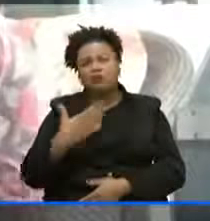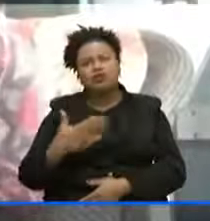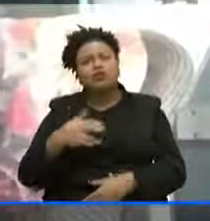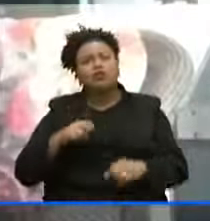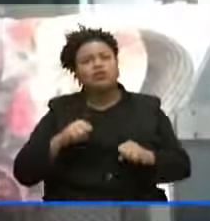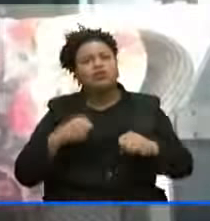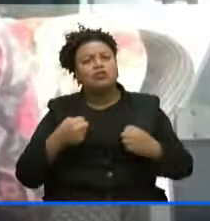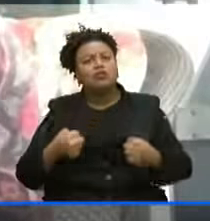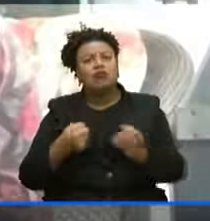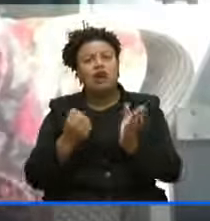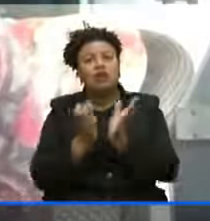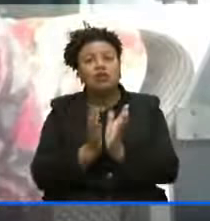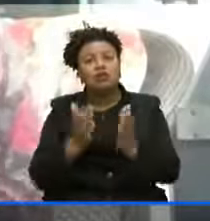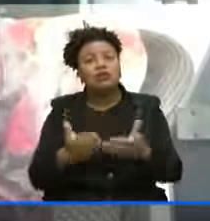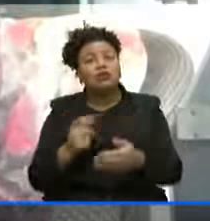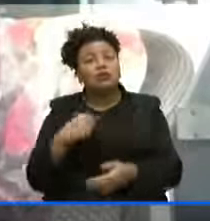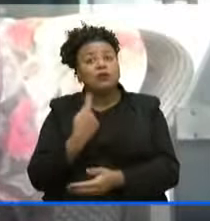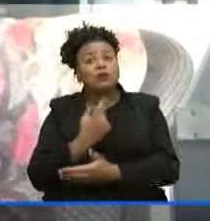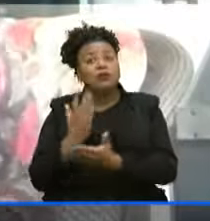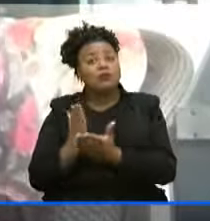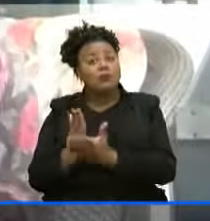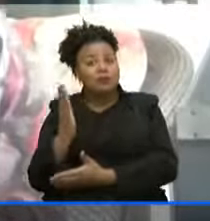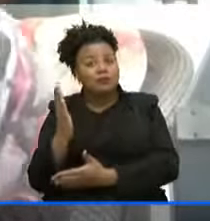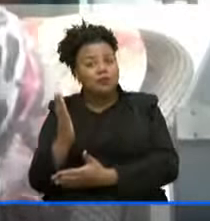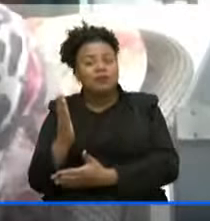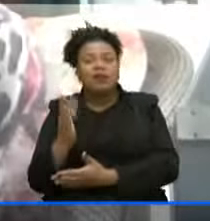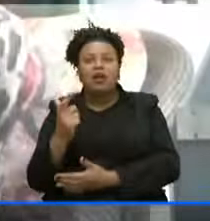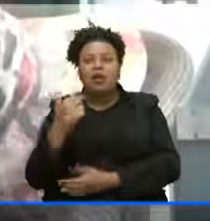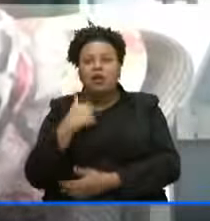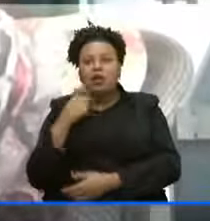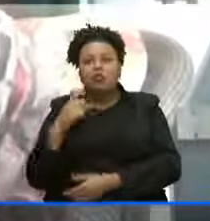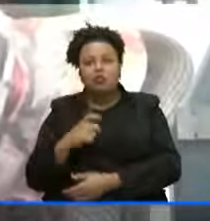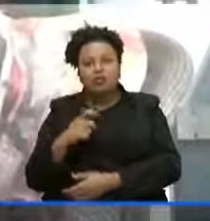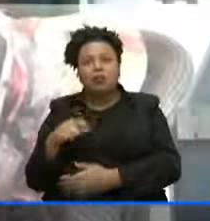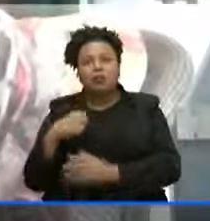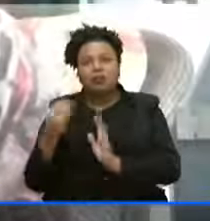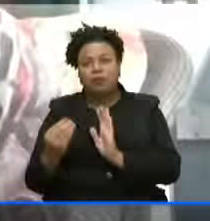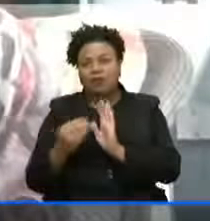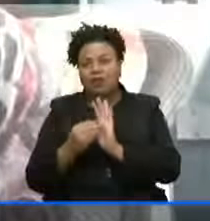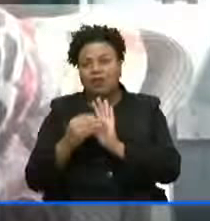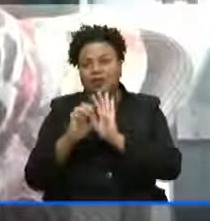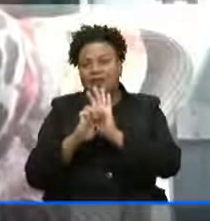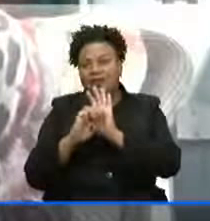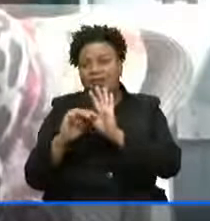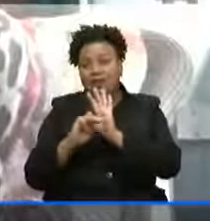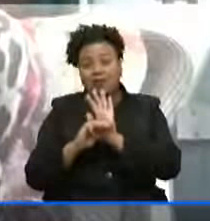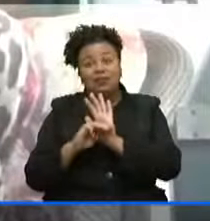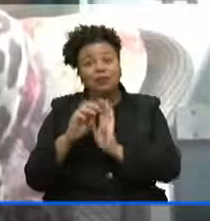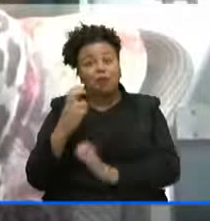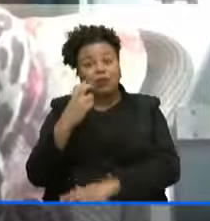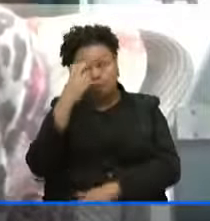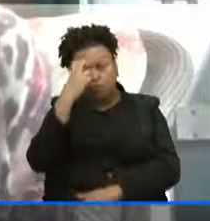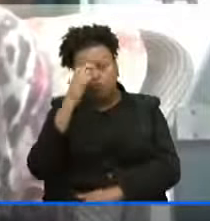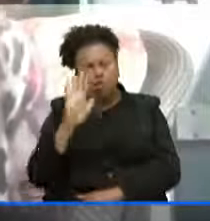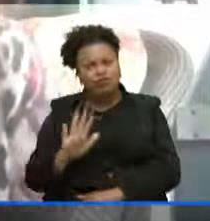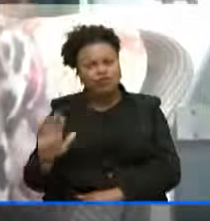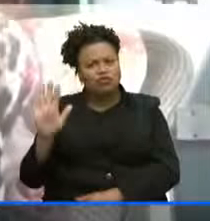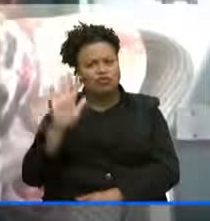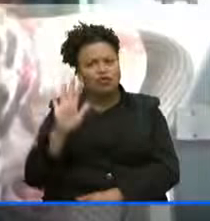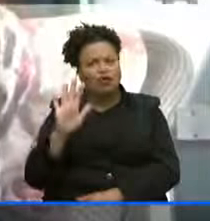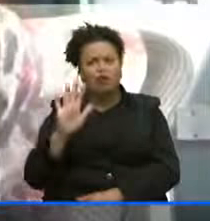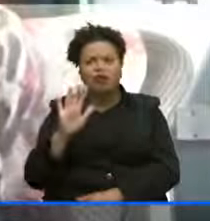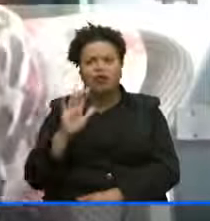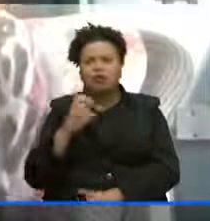empenho da comissão para nós aprovarmos. Eu sou uma das que coloquei emenda para a cultura de forma geral e